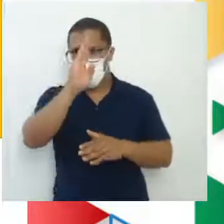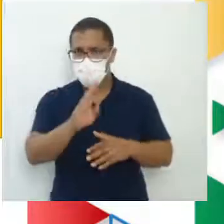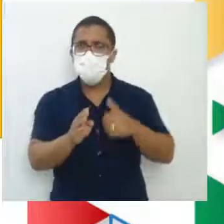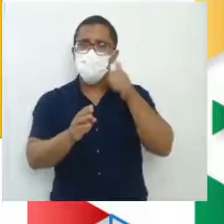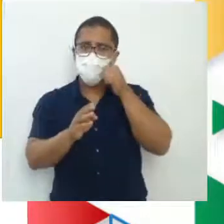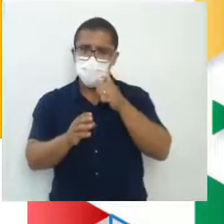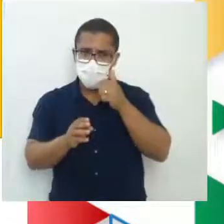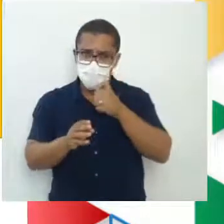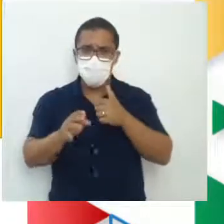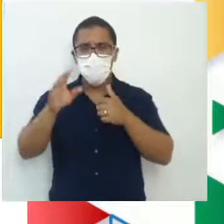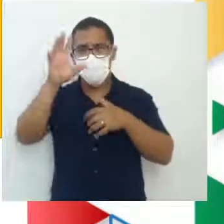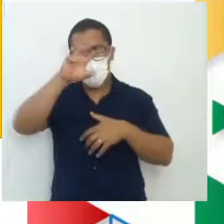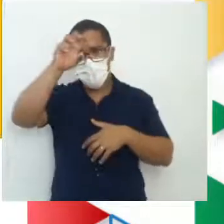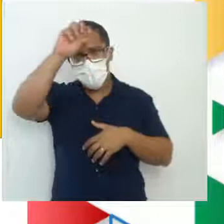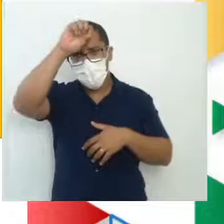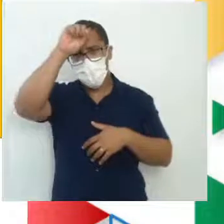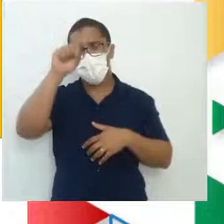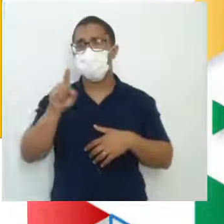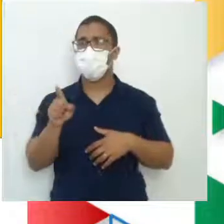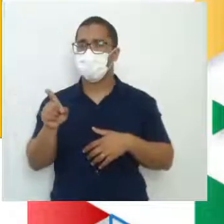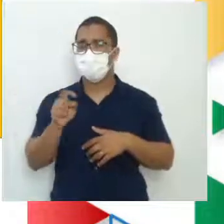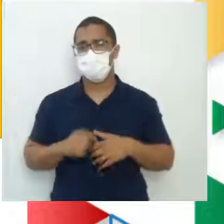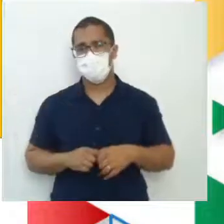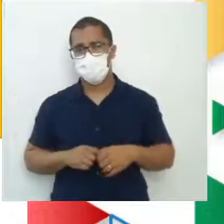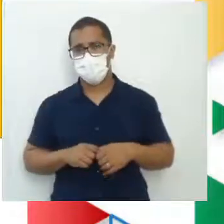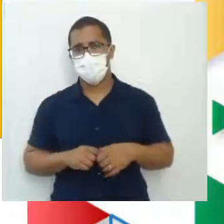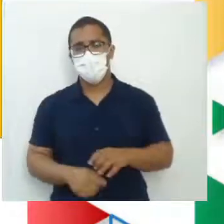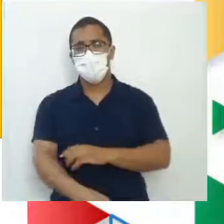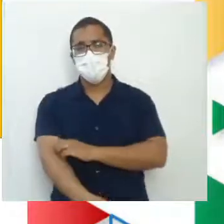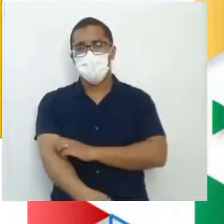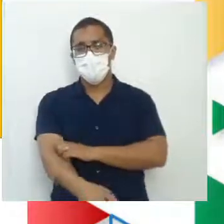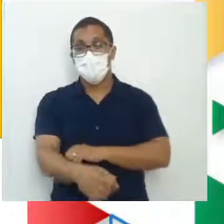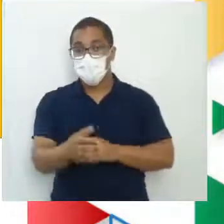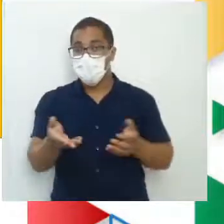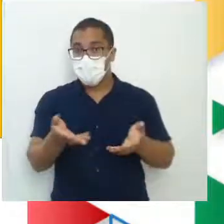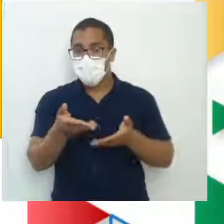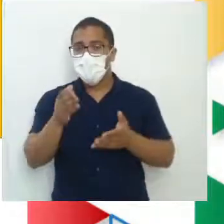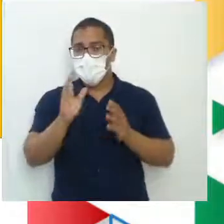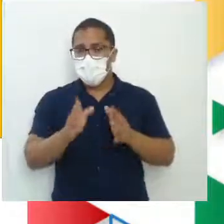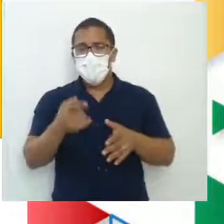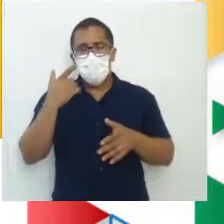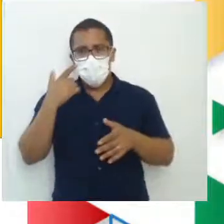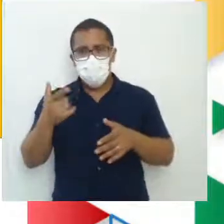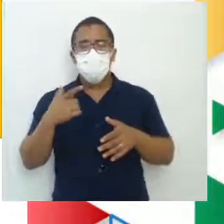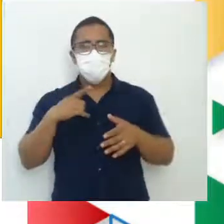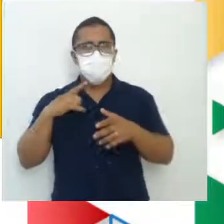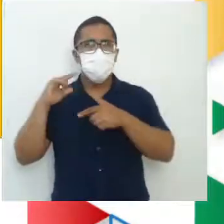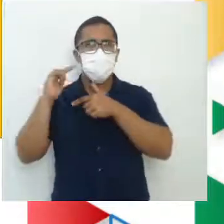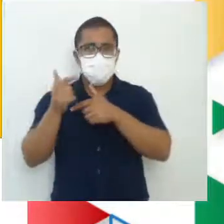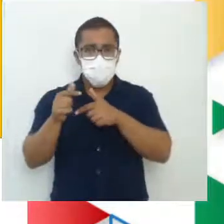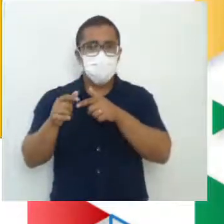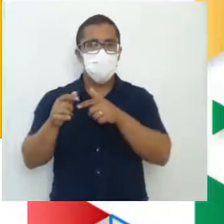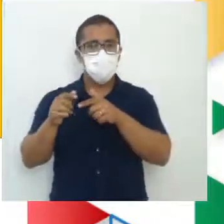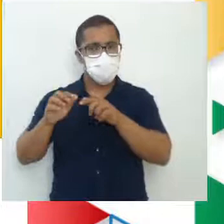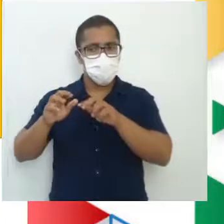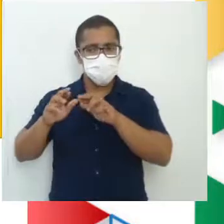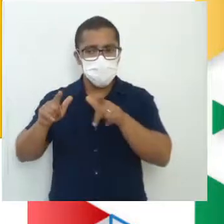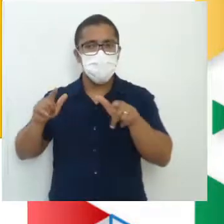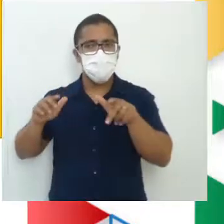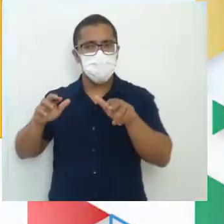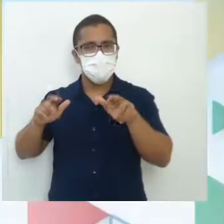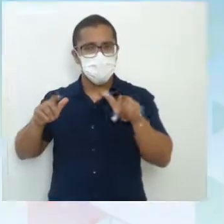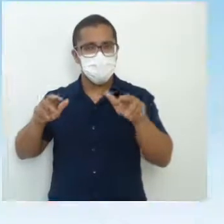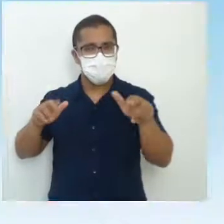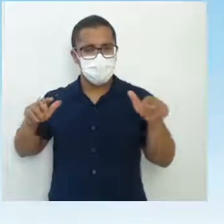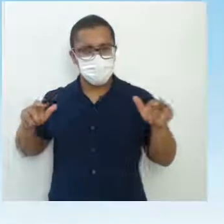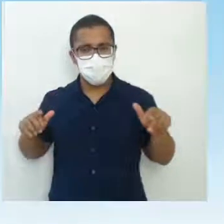mulher, espiritualista, certo? Como nós vamos ver, quebrou tabus e é importante conhecer as